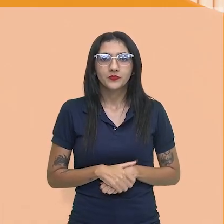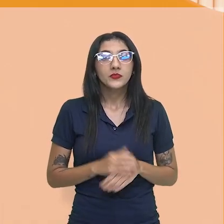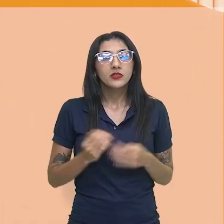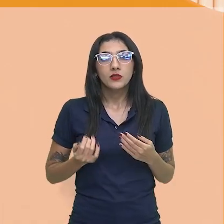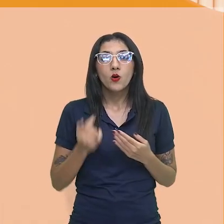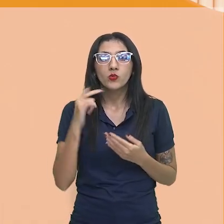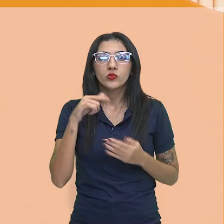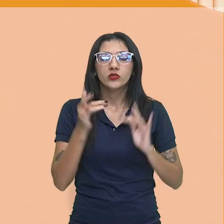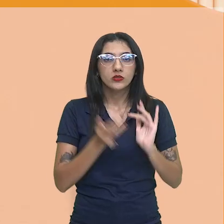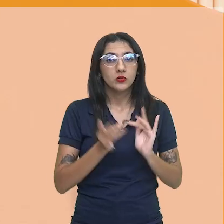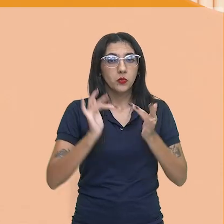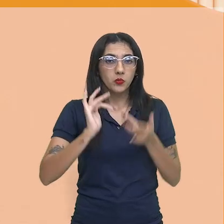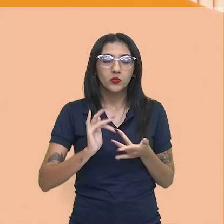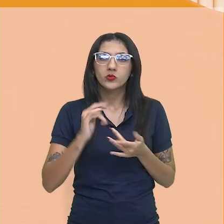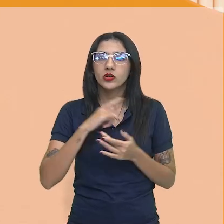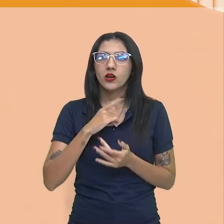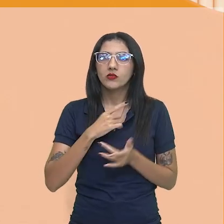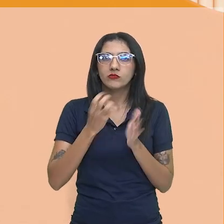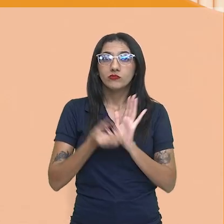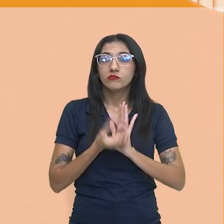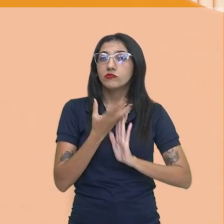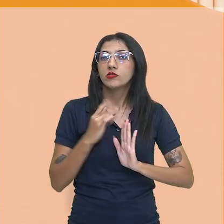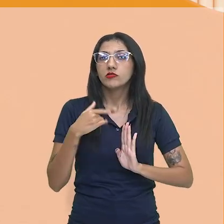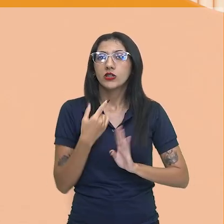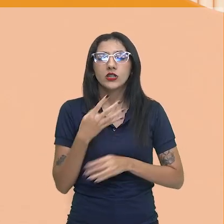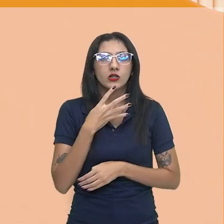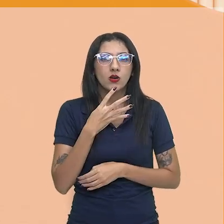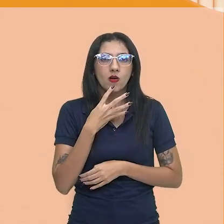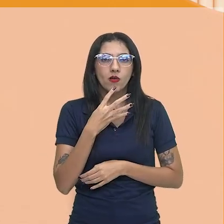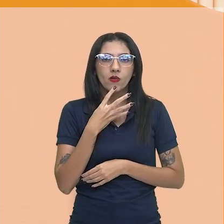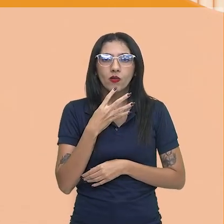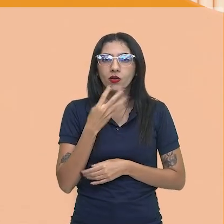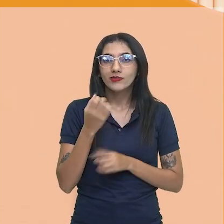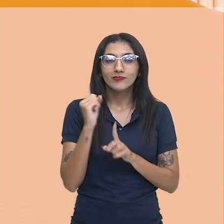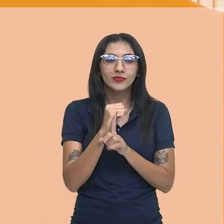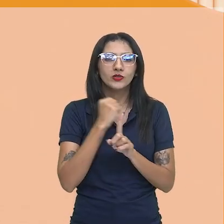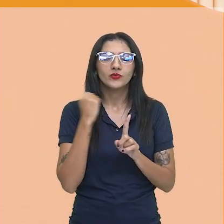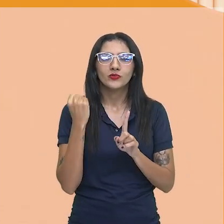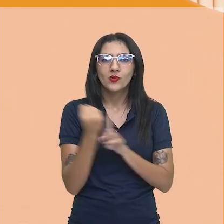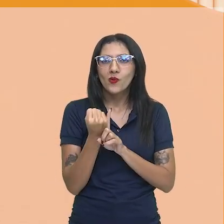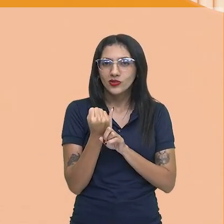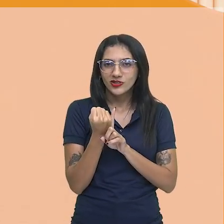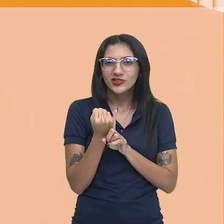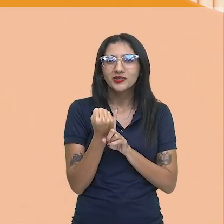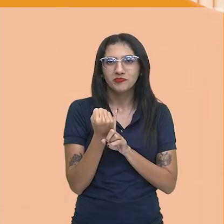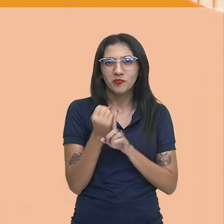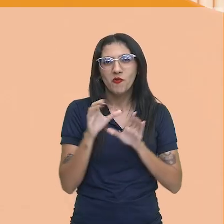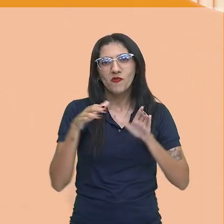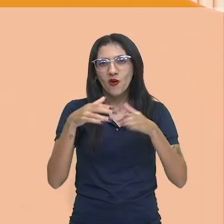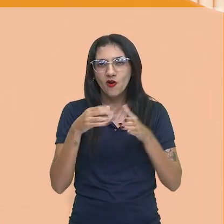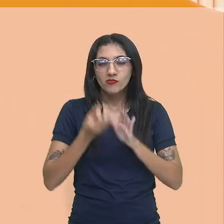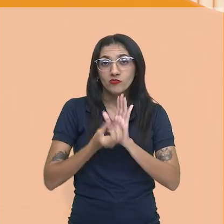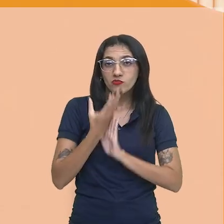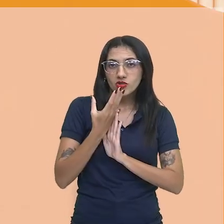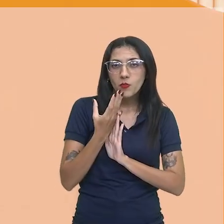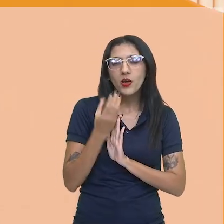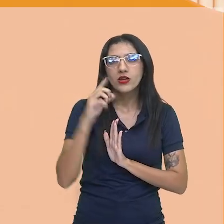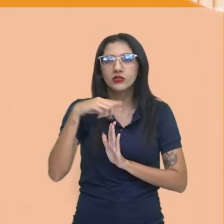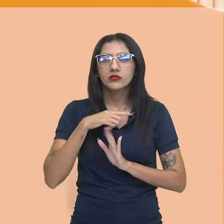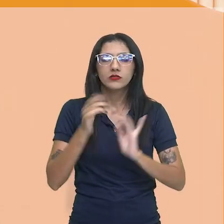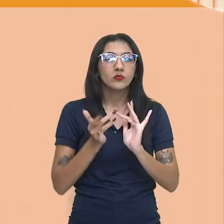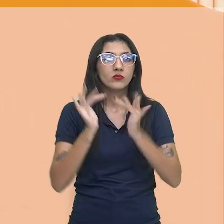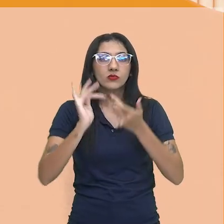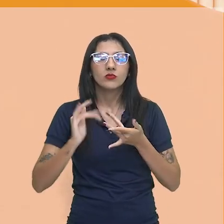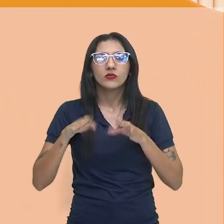contexto todo, surge aí o que nós chamamos da sociologia, né? A sociologia vai surgir nesse contexto